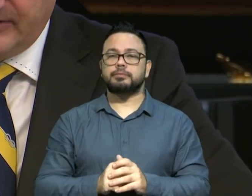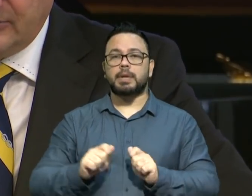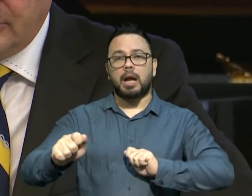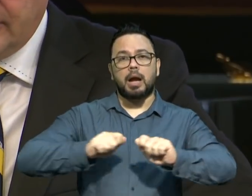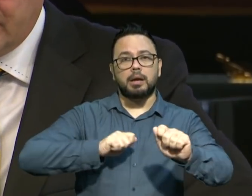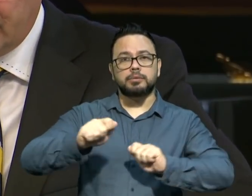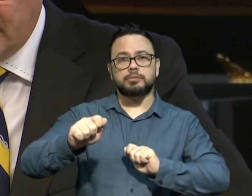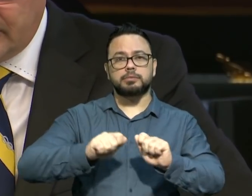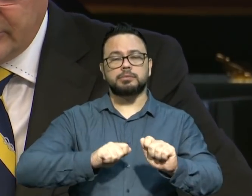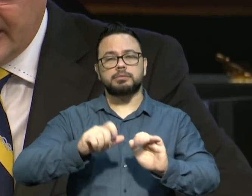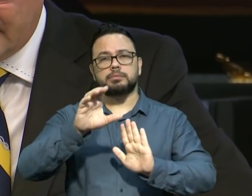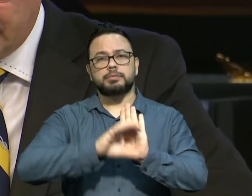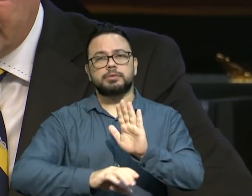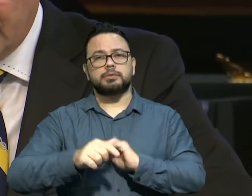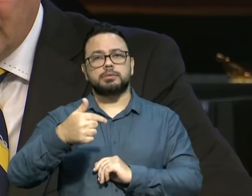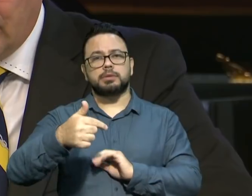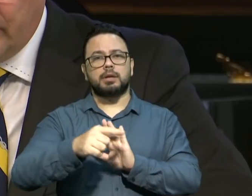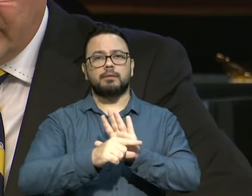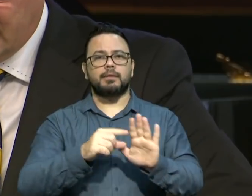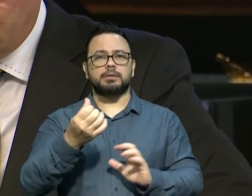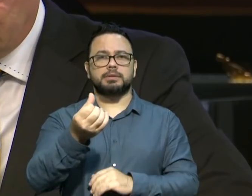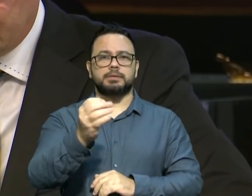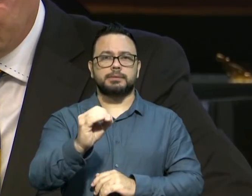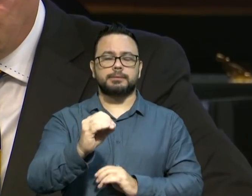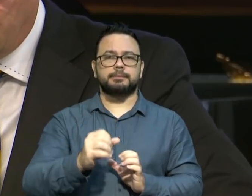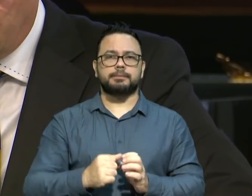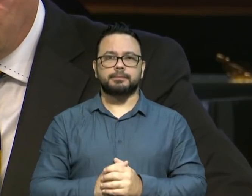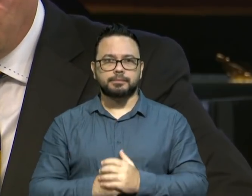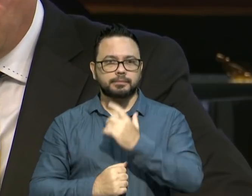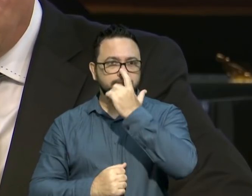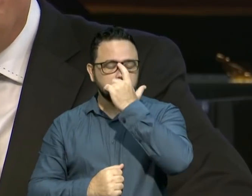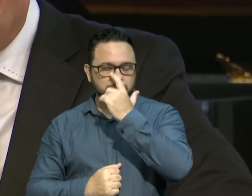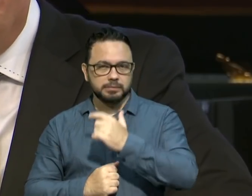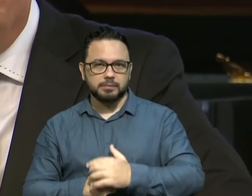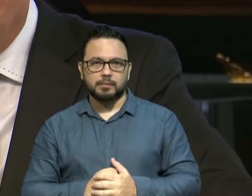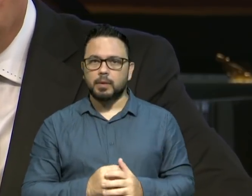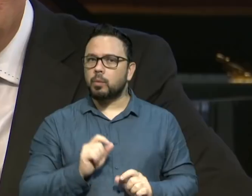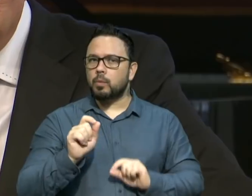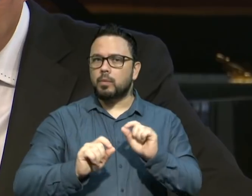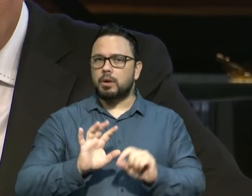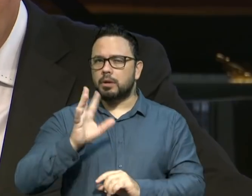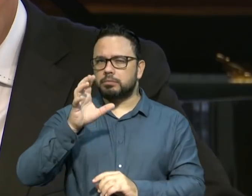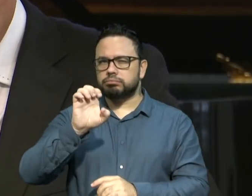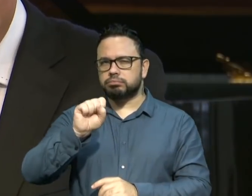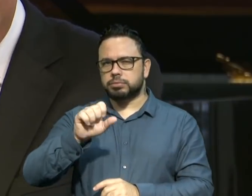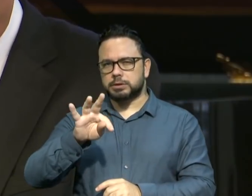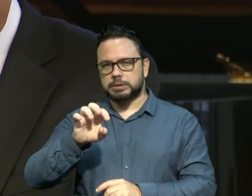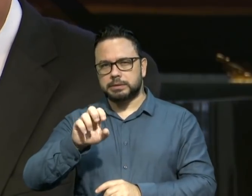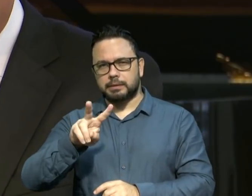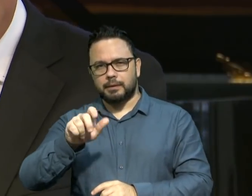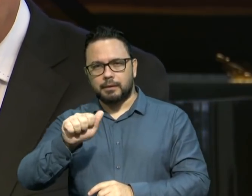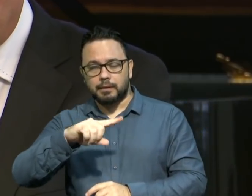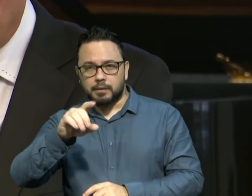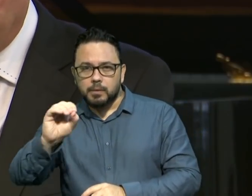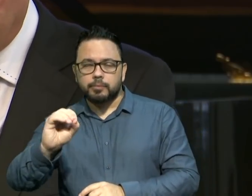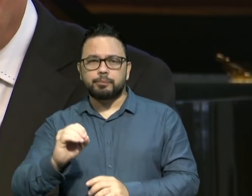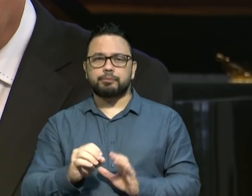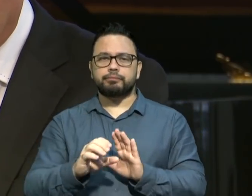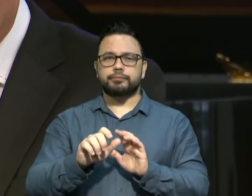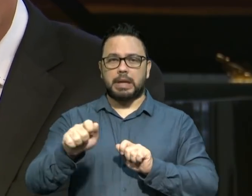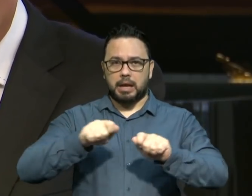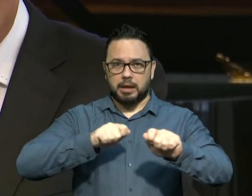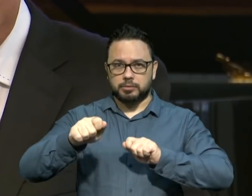pouquinho mais para frente o livro histórico de Atos O que aconteceu com Estevão em Atos Capítulo